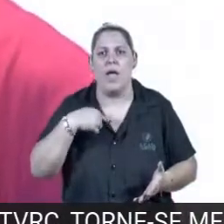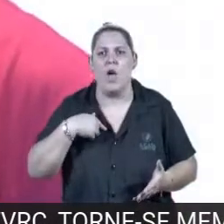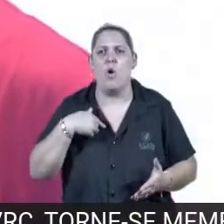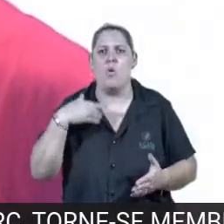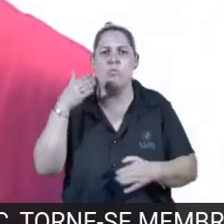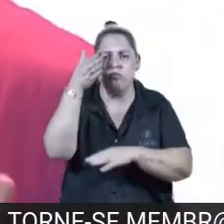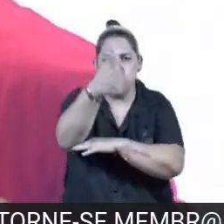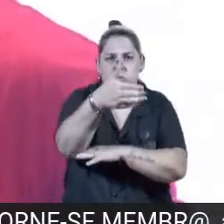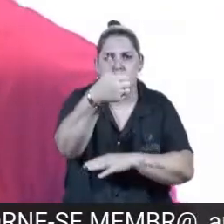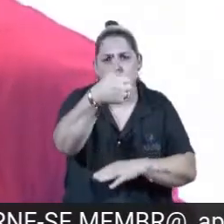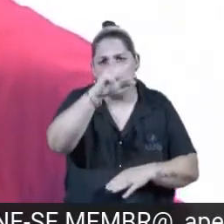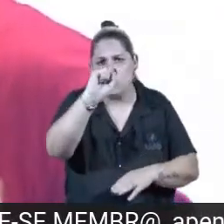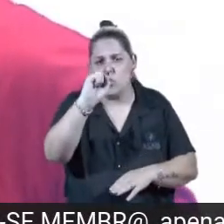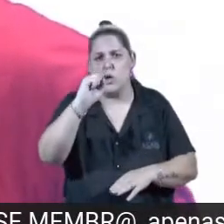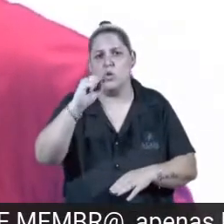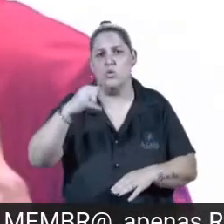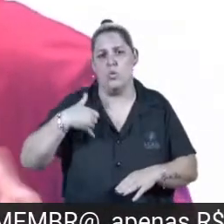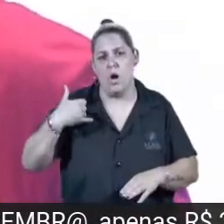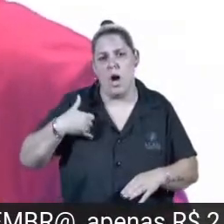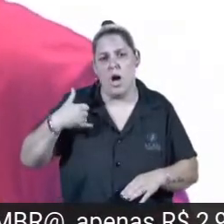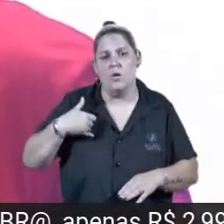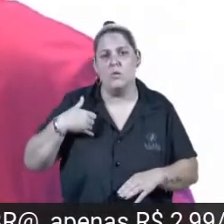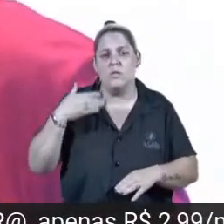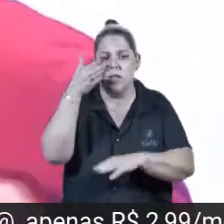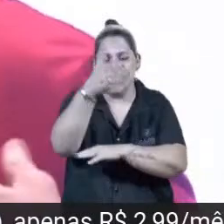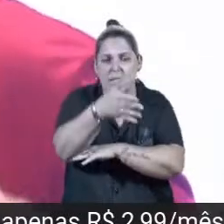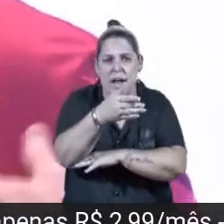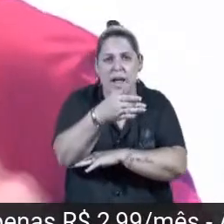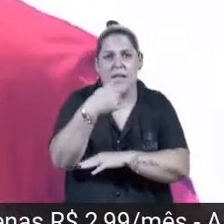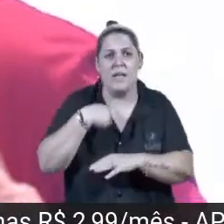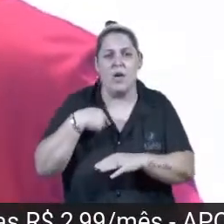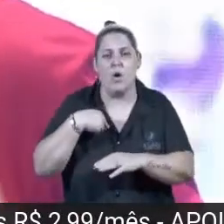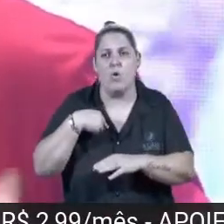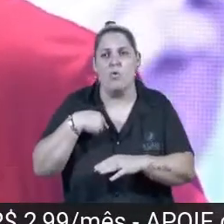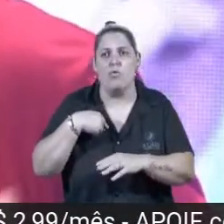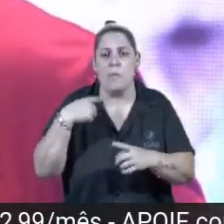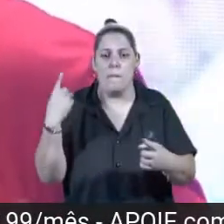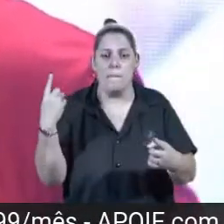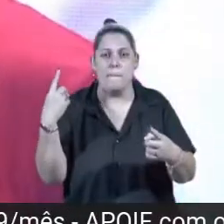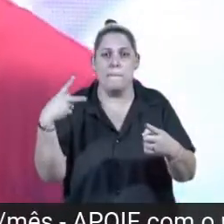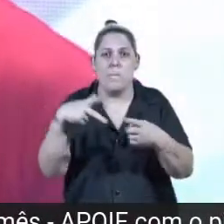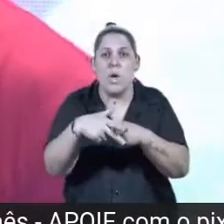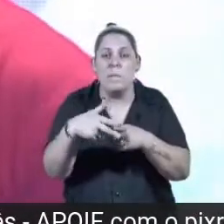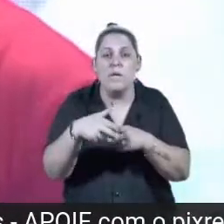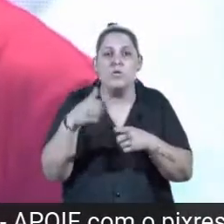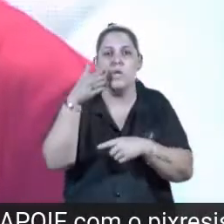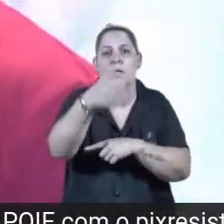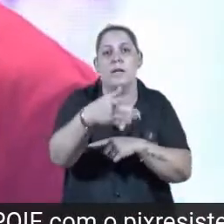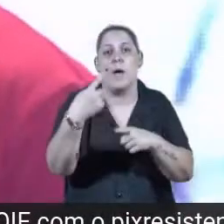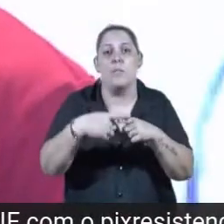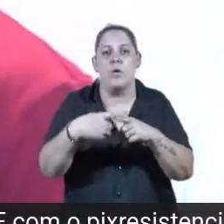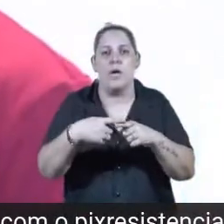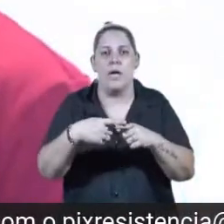eleitoral aos 18 anos por um juiz eleitoral quando eu desenhei a estrela do PT na minha camiseta Hering.